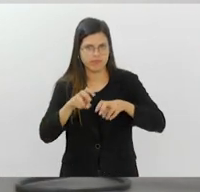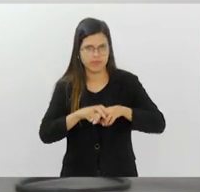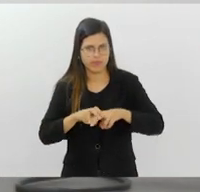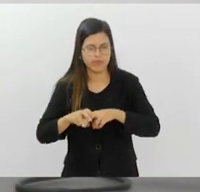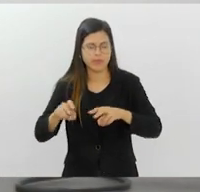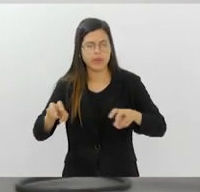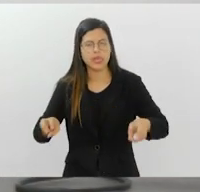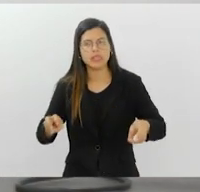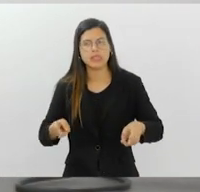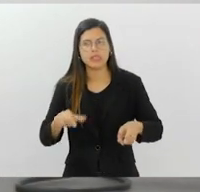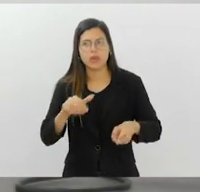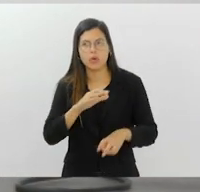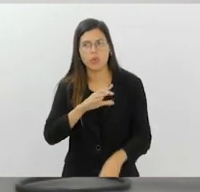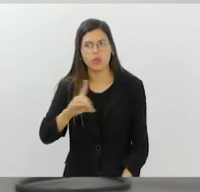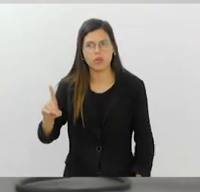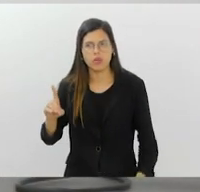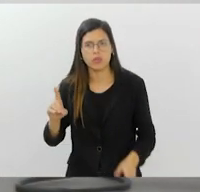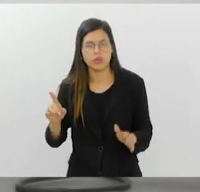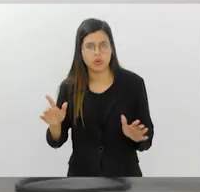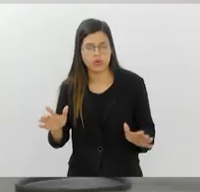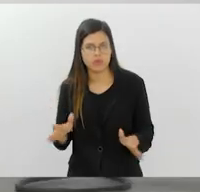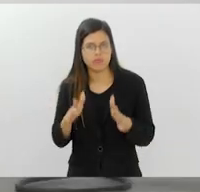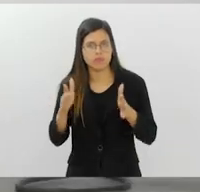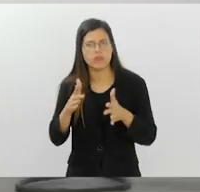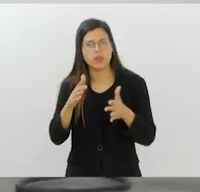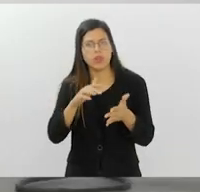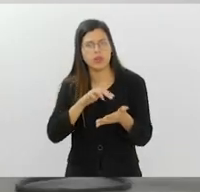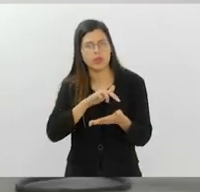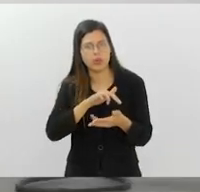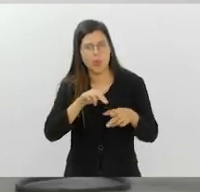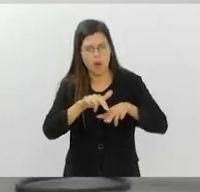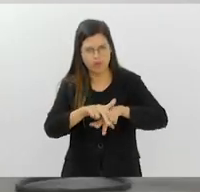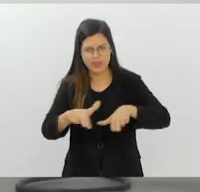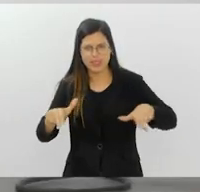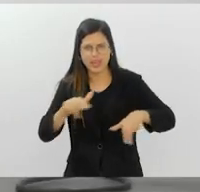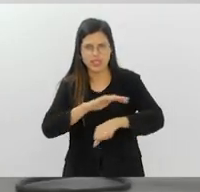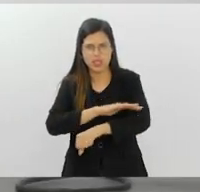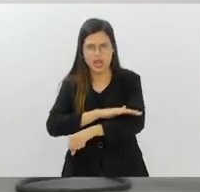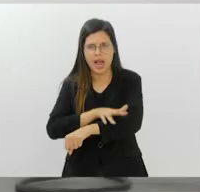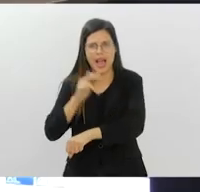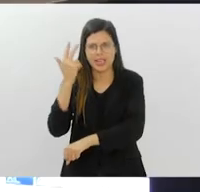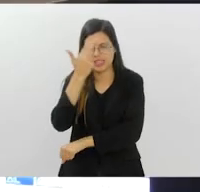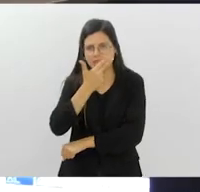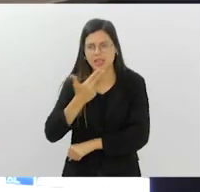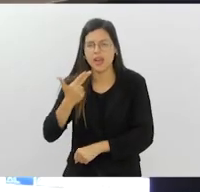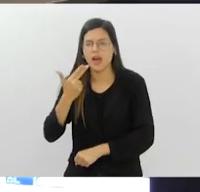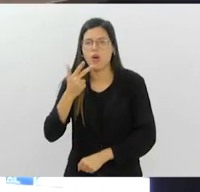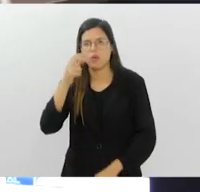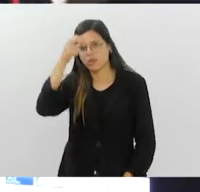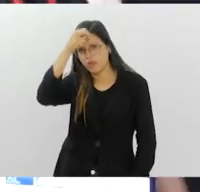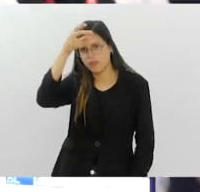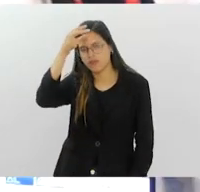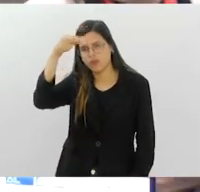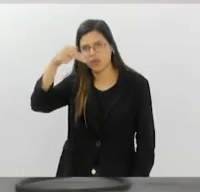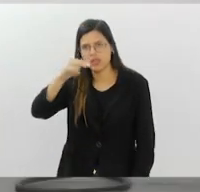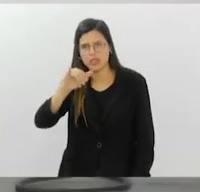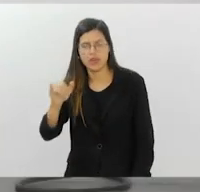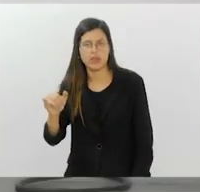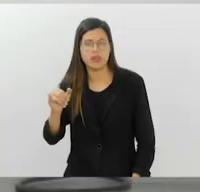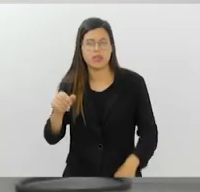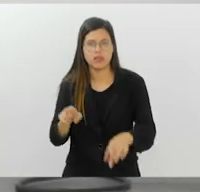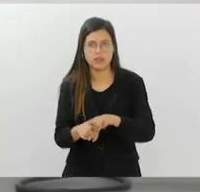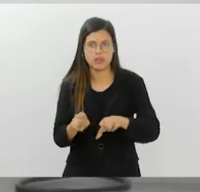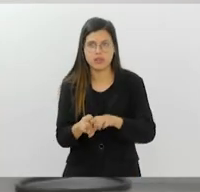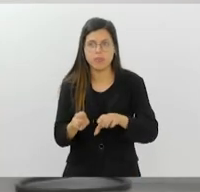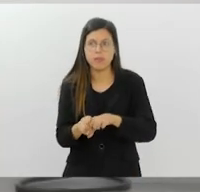coordenadora da promoção de igualdade racial do município de Nova Iguaçu da Prefeitura de nov Iguaçu e curiosamente também